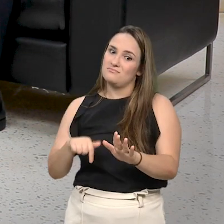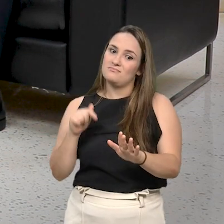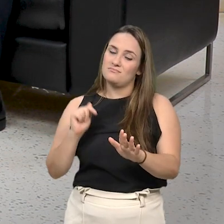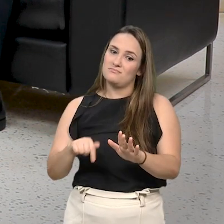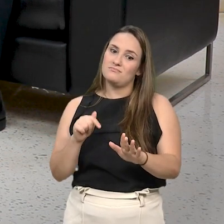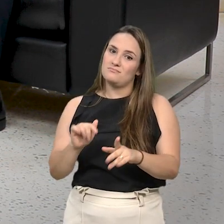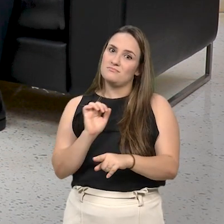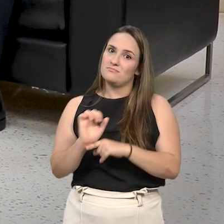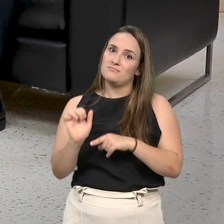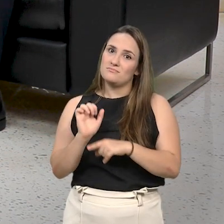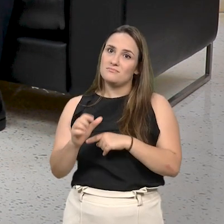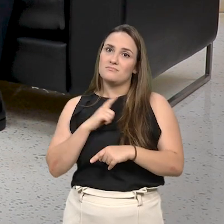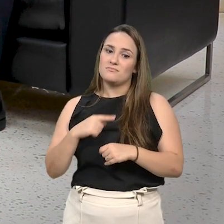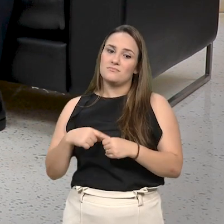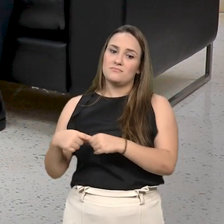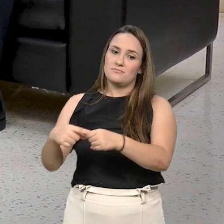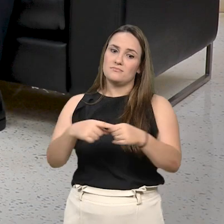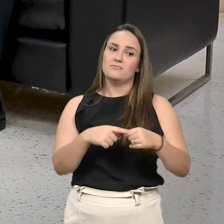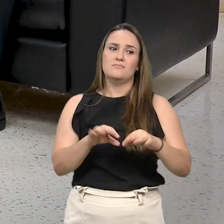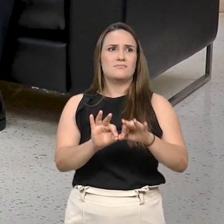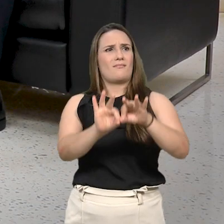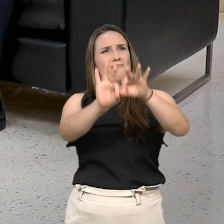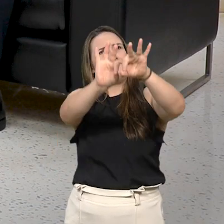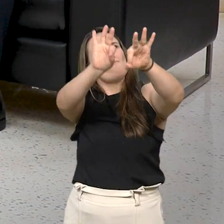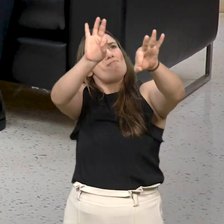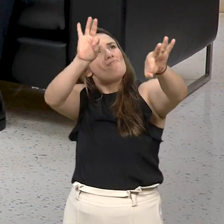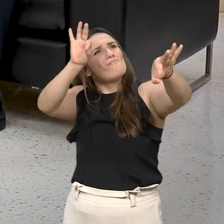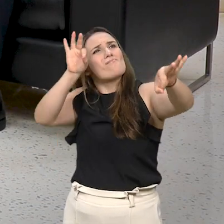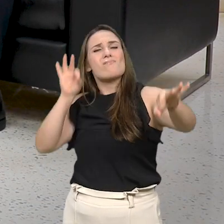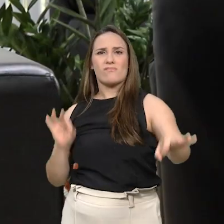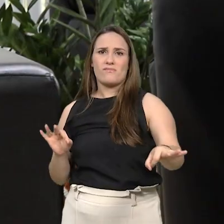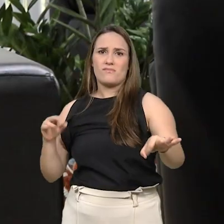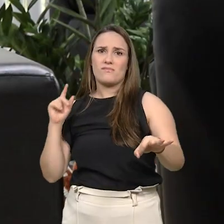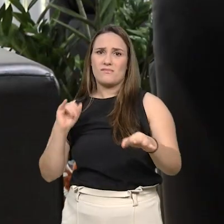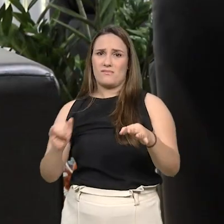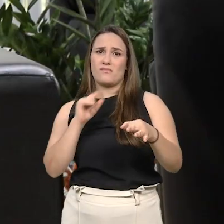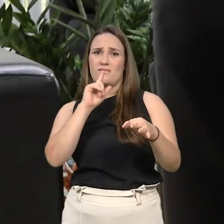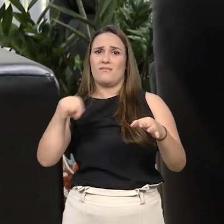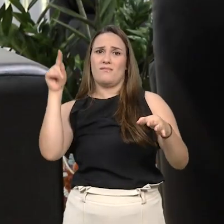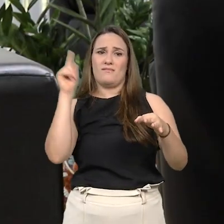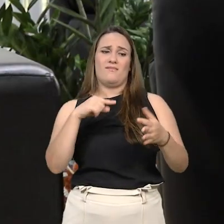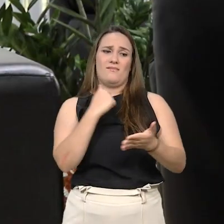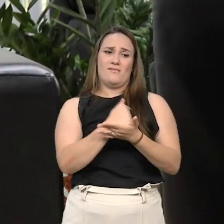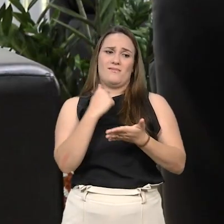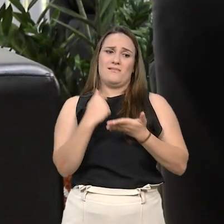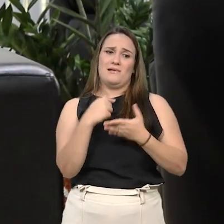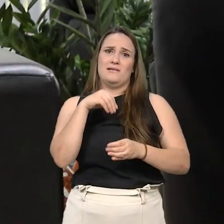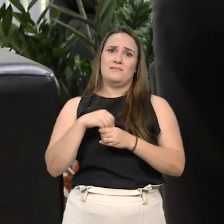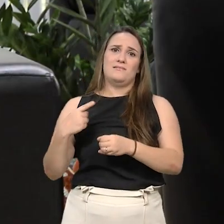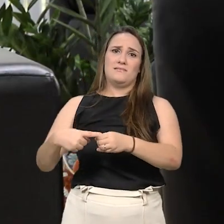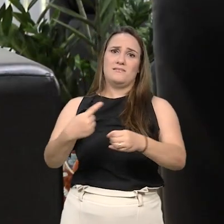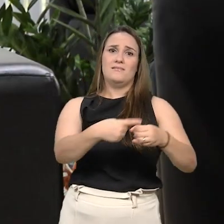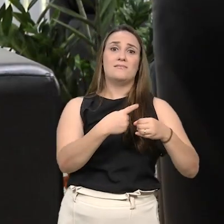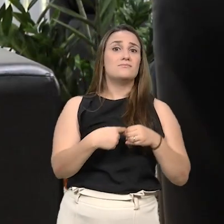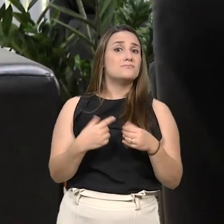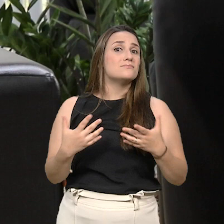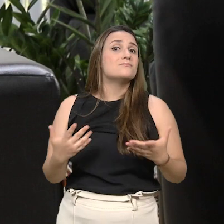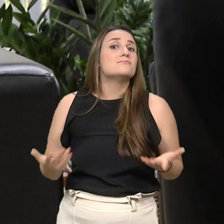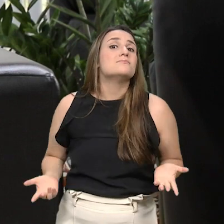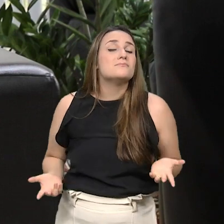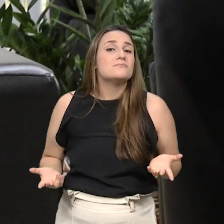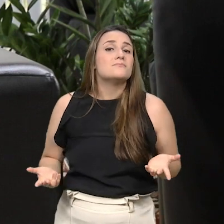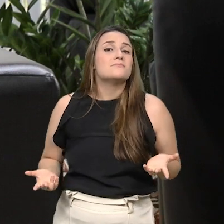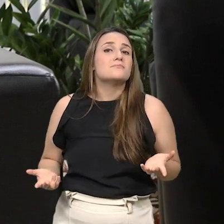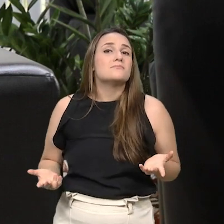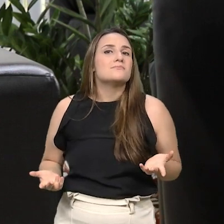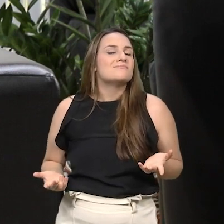nosso estado, nós temos as distâncias entre os municípios muito grandes. E se nós tirarmos os cartórios das localidades, nós